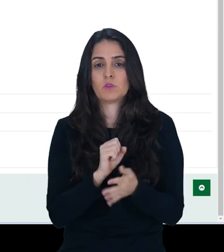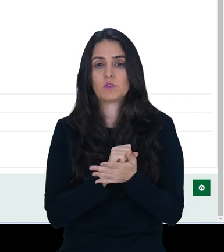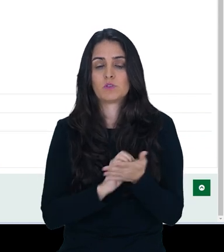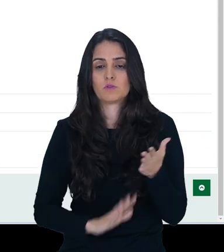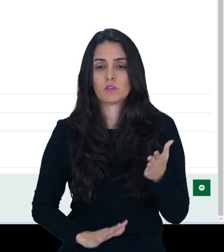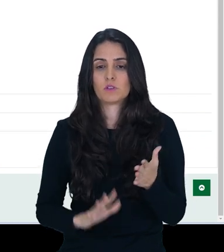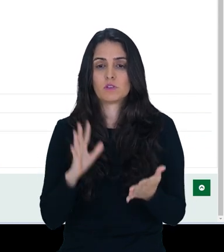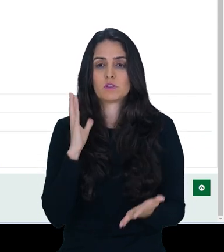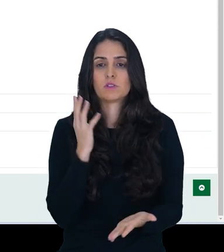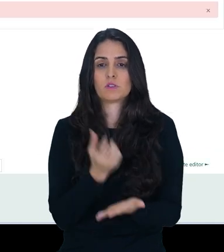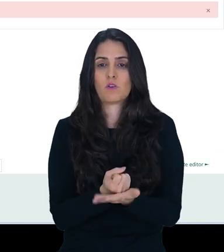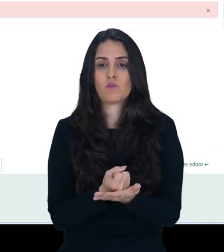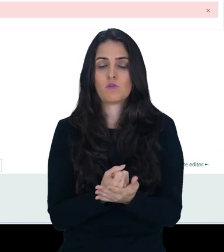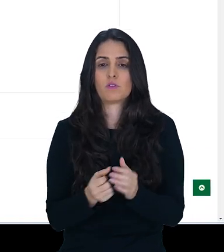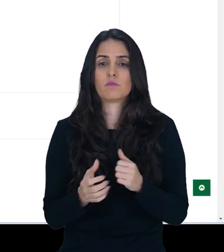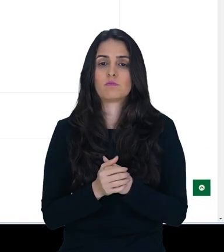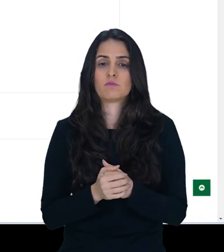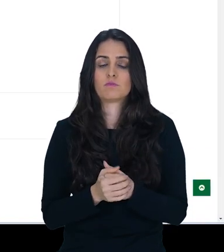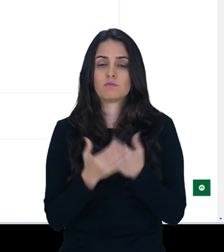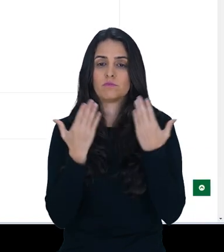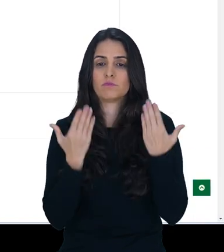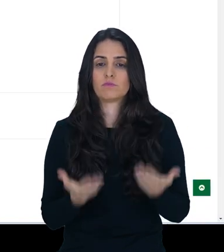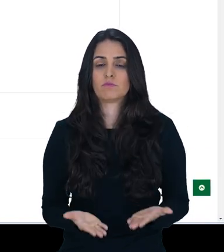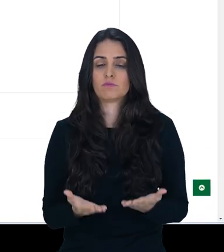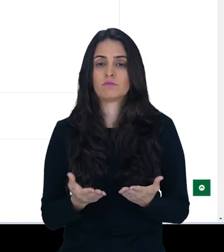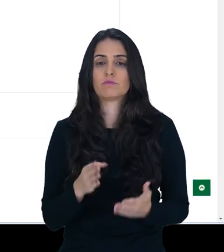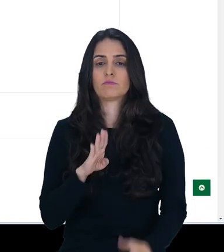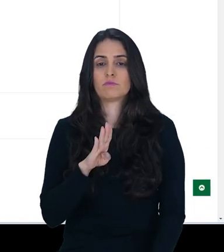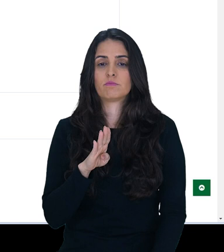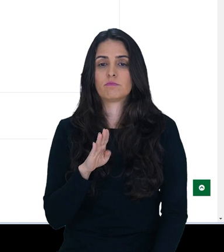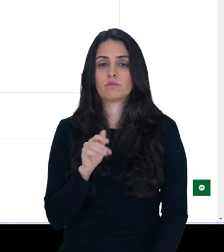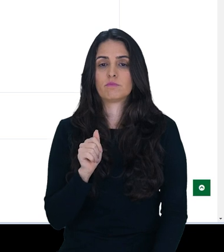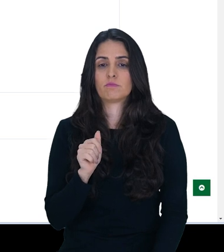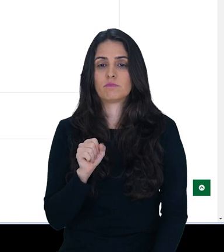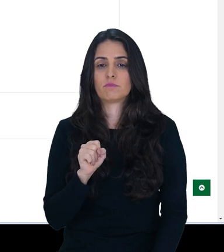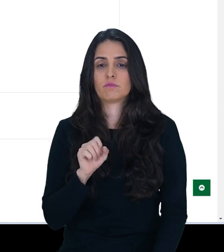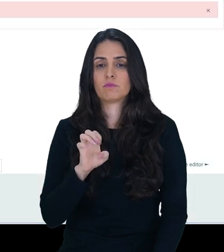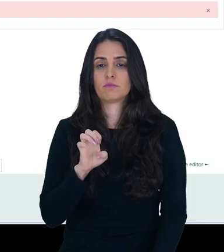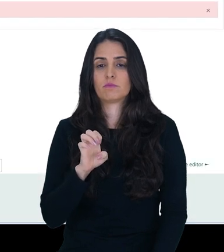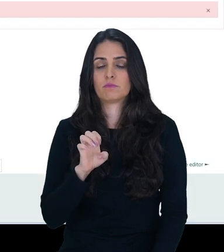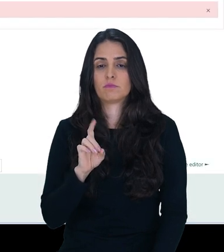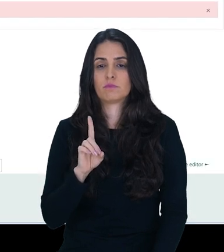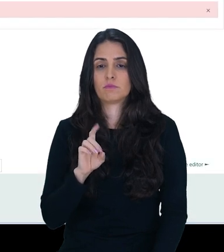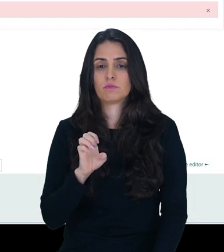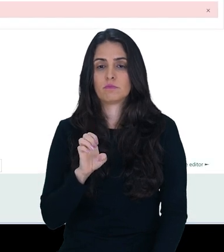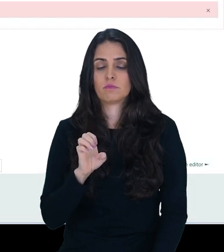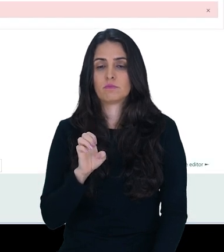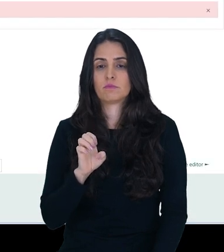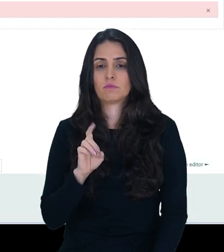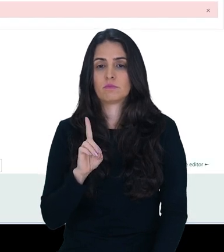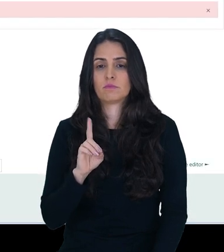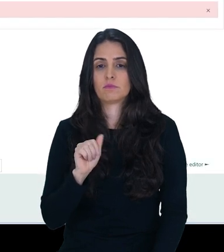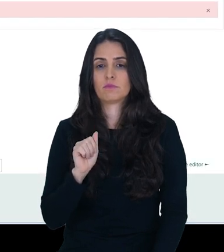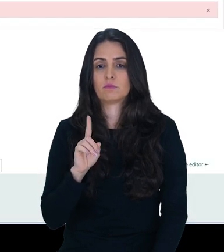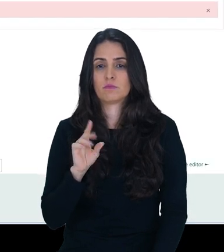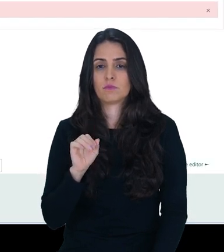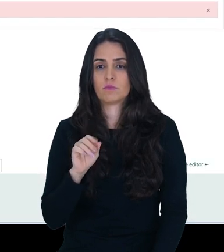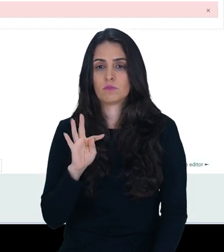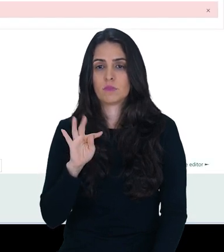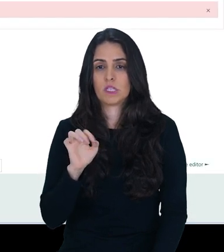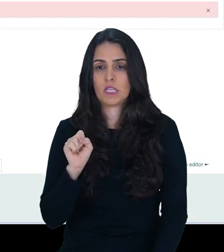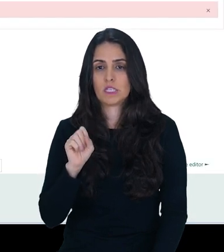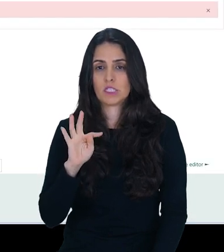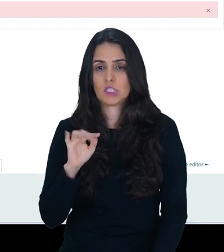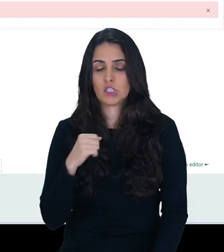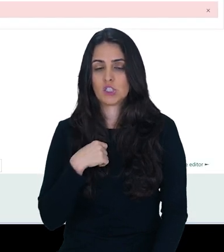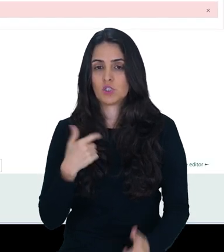essa atividade e vou salvar aqui está a nossa dados teste ela está aqui eu não tenho